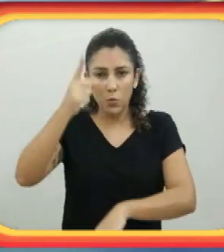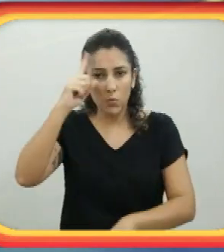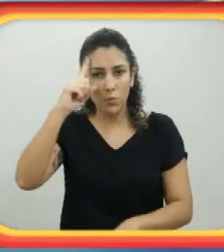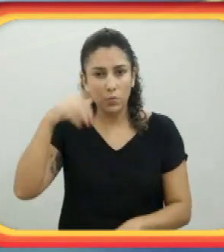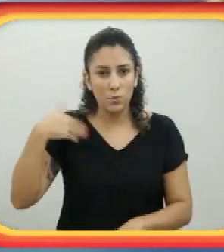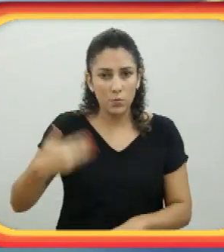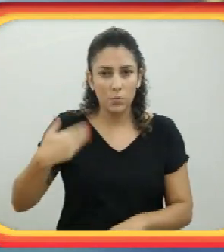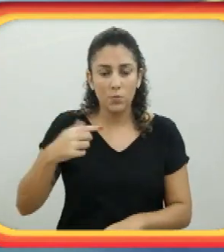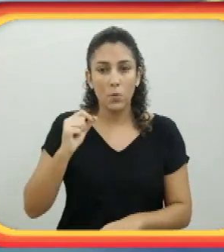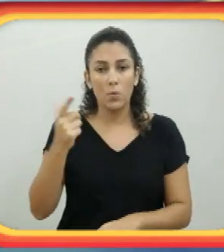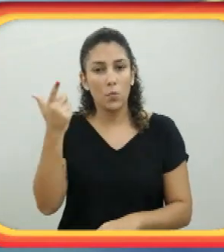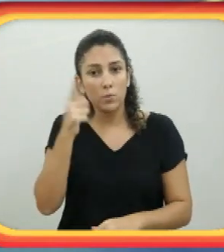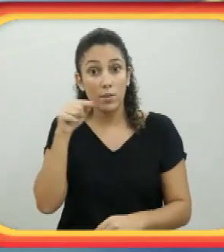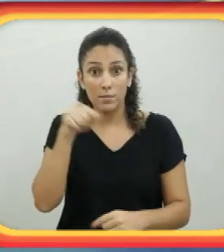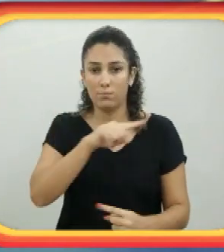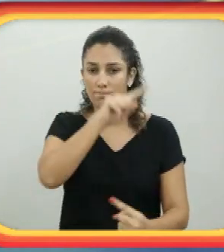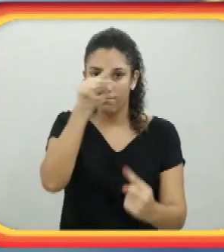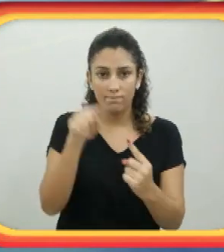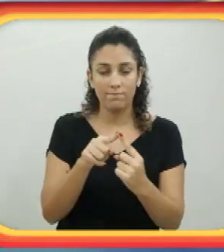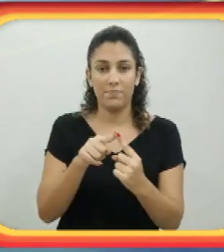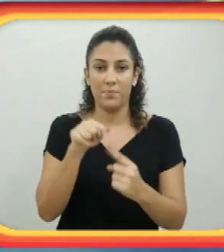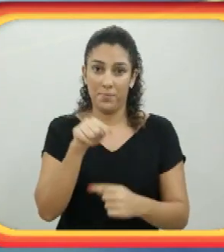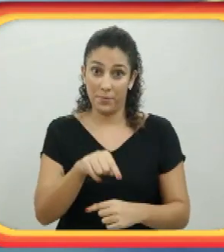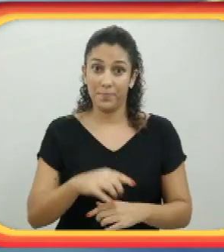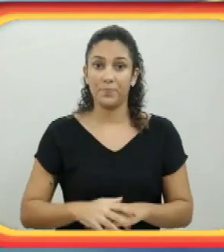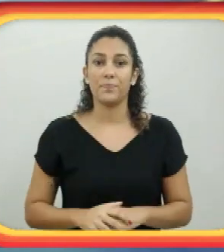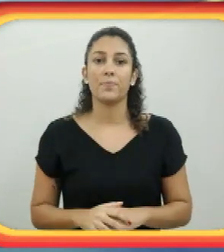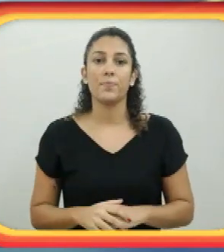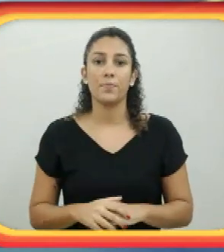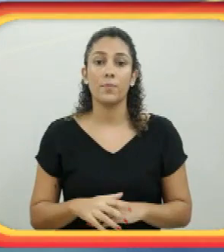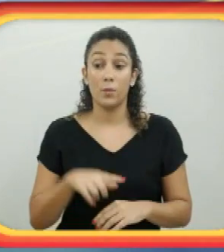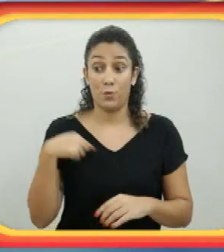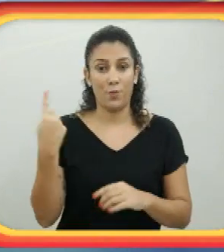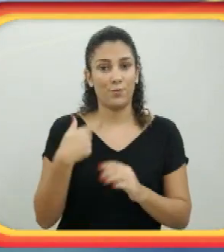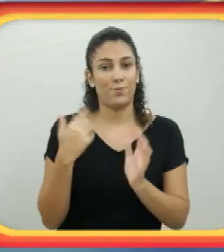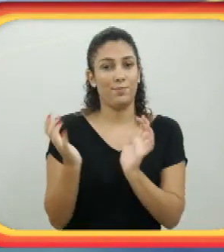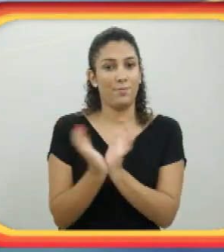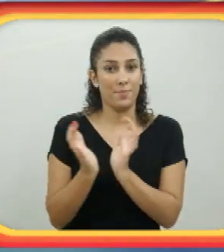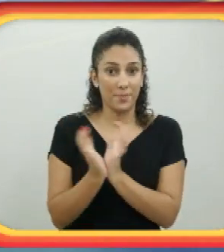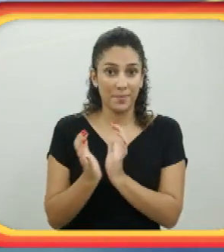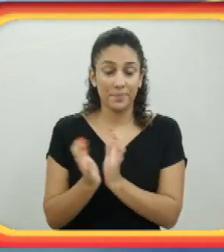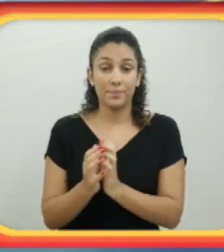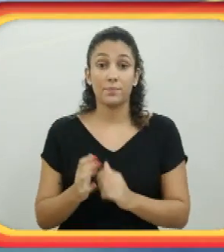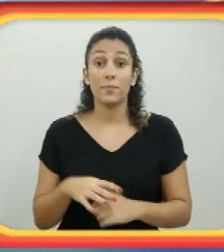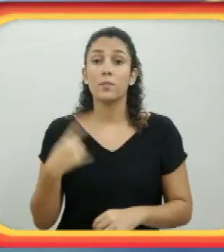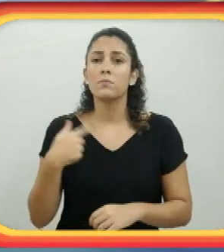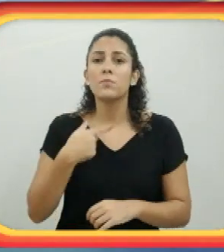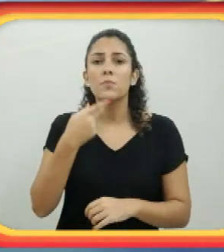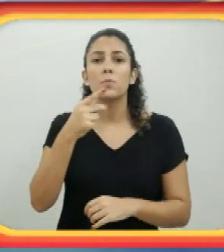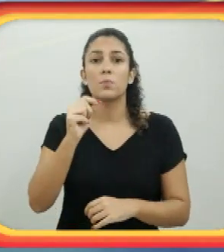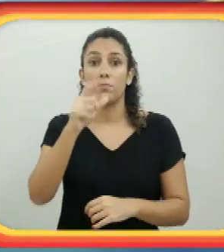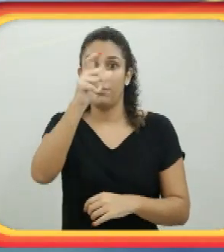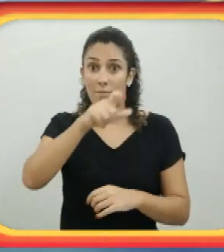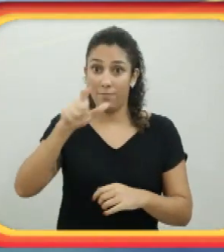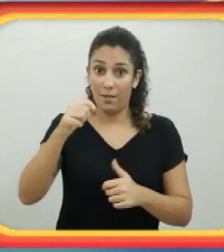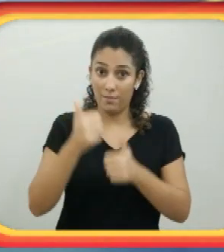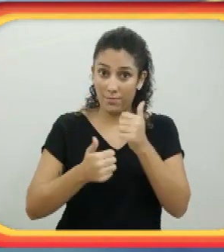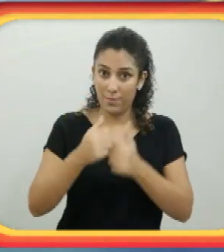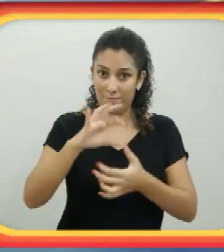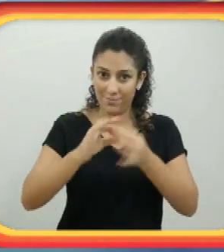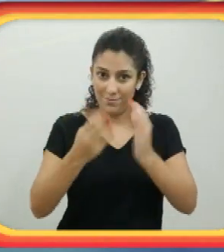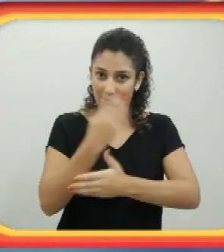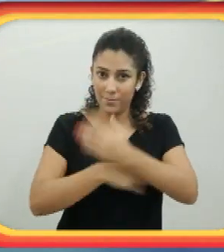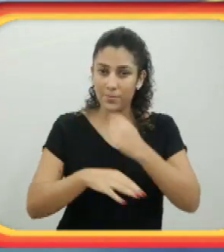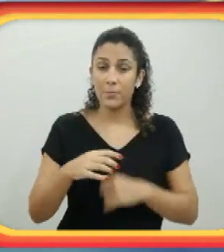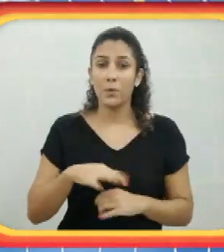isso, com certeza, nos traz a responsabilidade, né, de se dedicar ao máximo nos nossos treinamentos, no nosso dia a dia, para